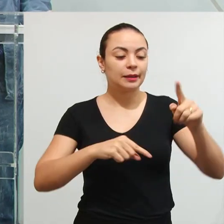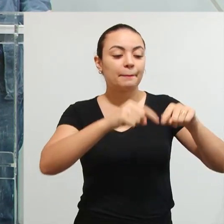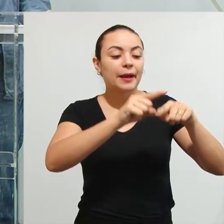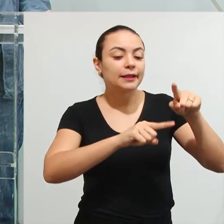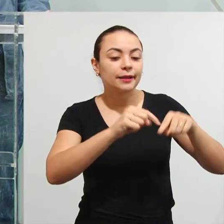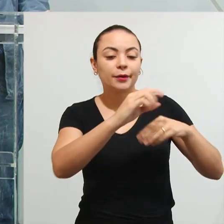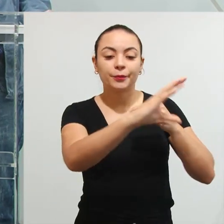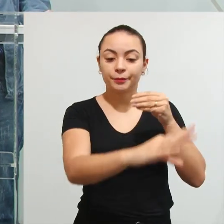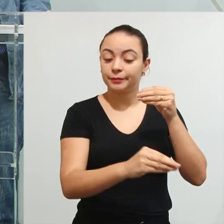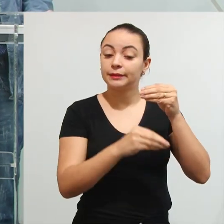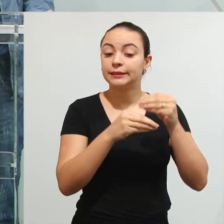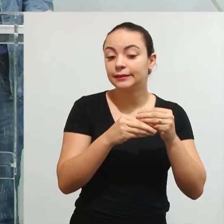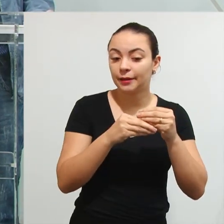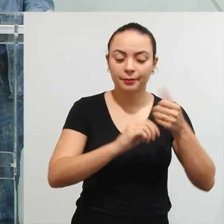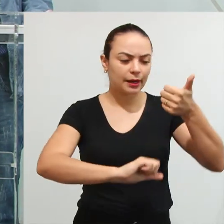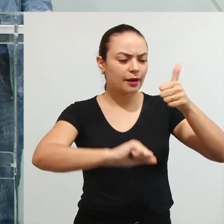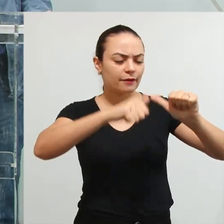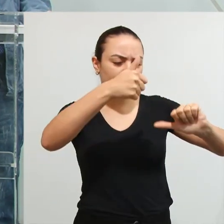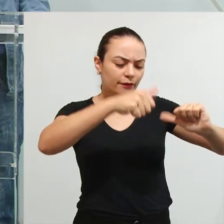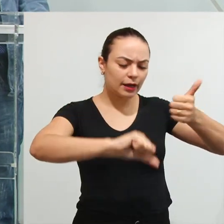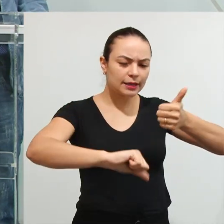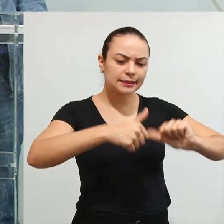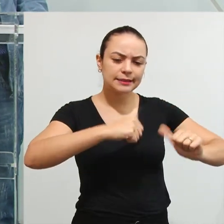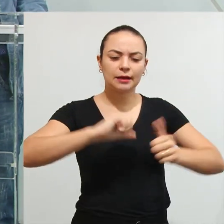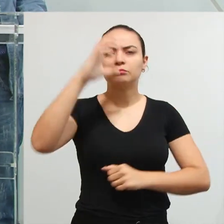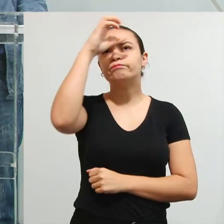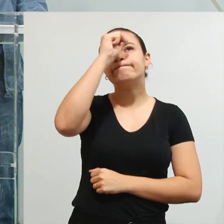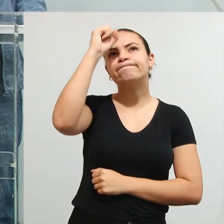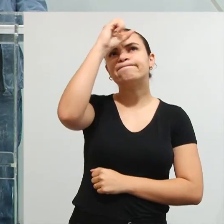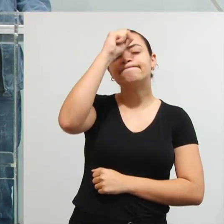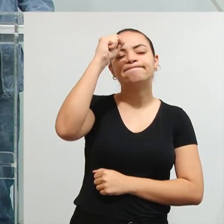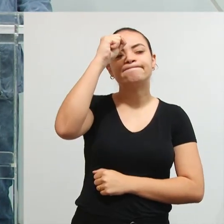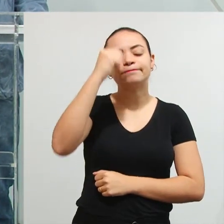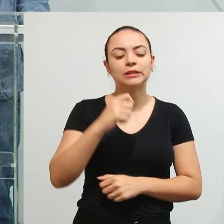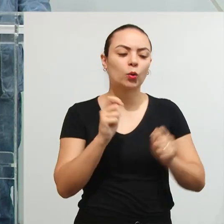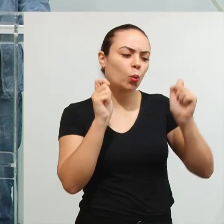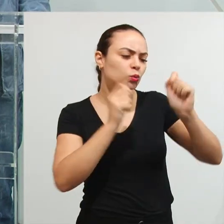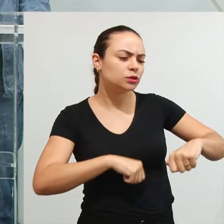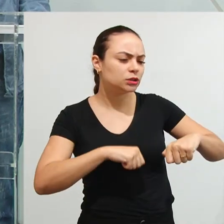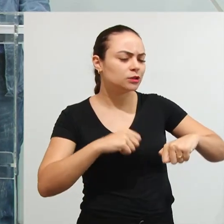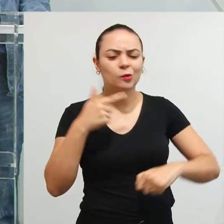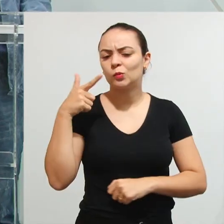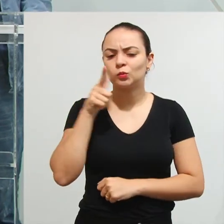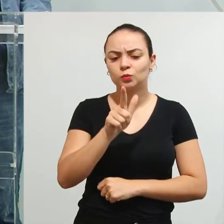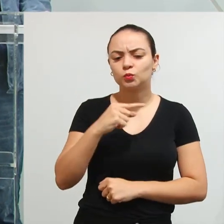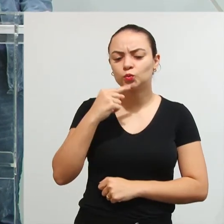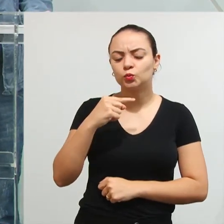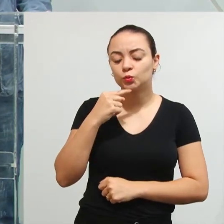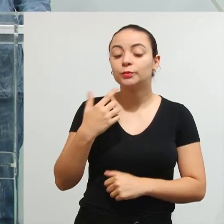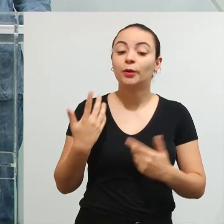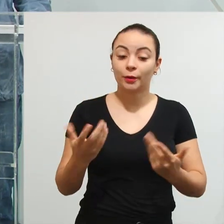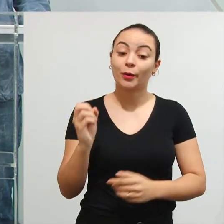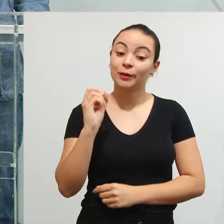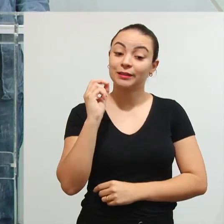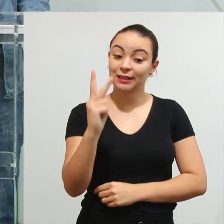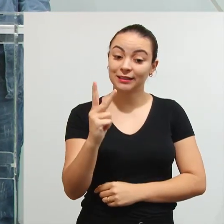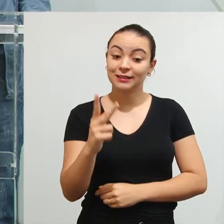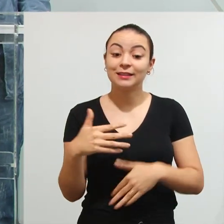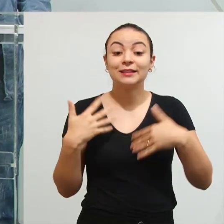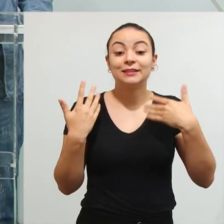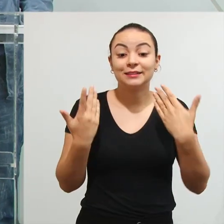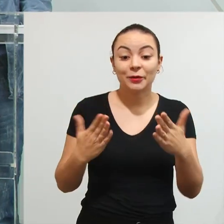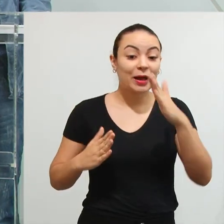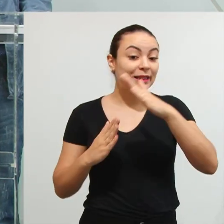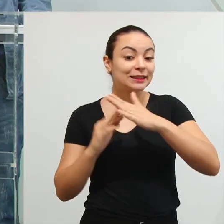aprendizagem. E aí, se sim, se positiva, dá sequência nas outras webaulas, ok? Então, até a nossa